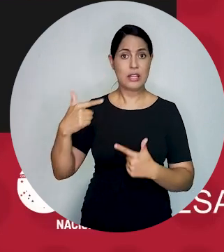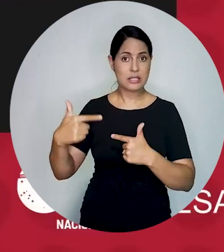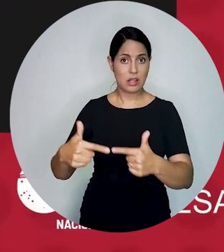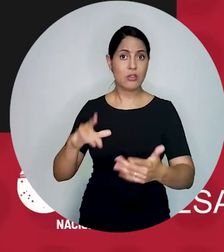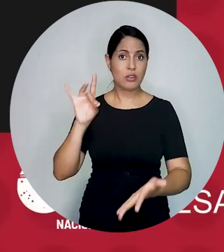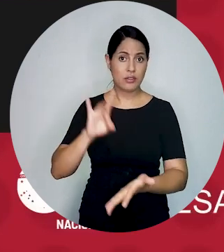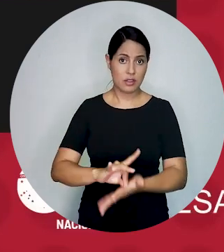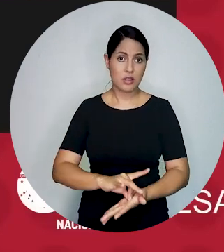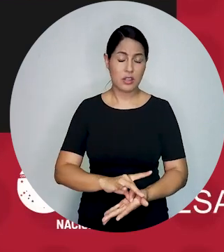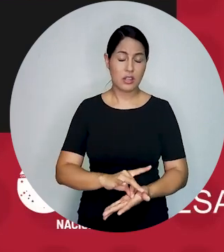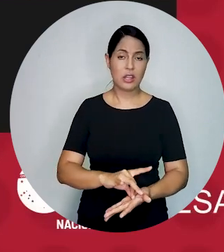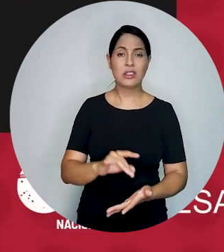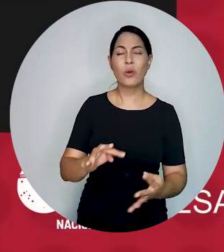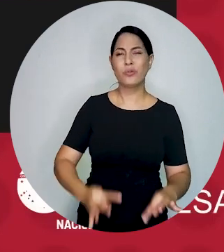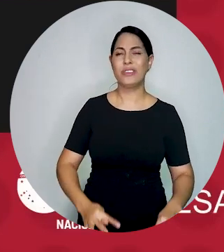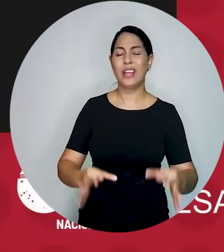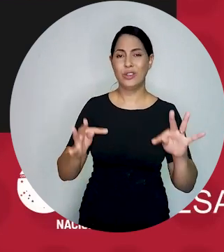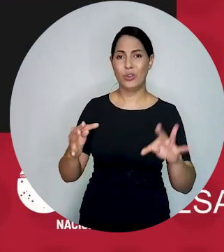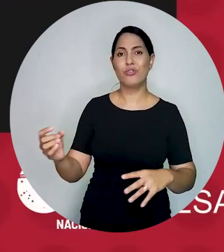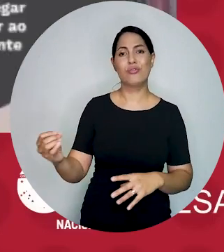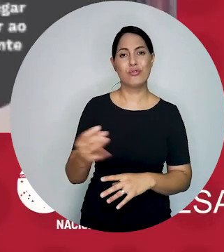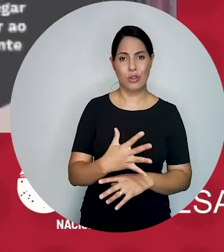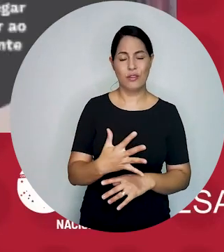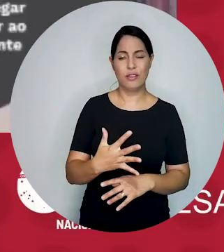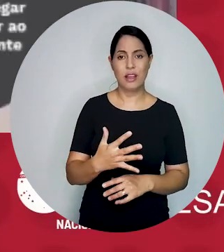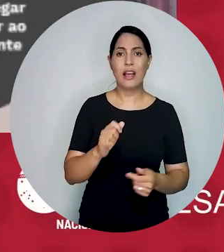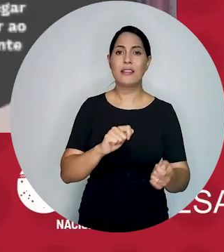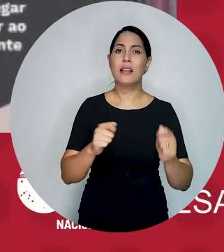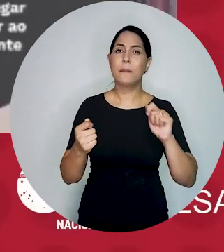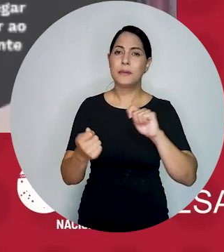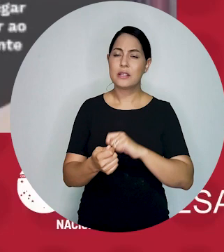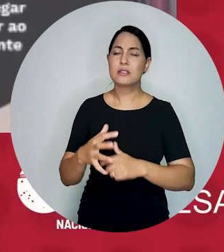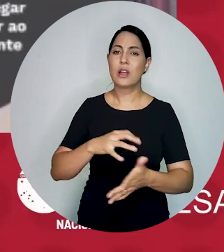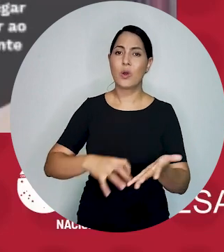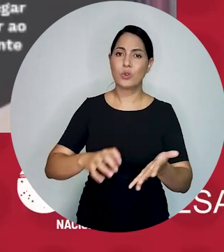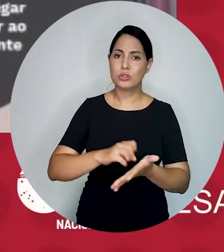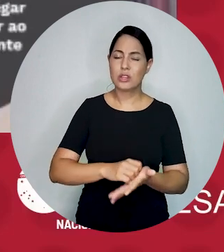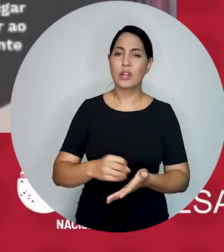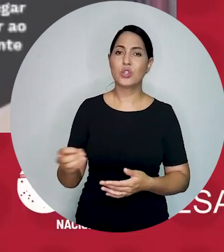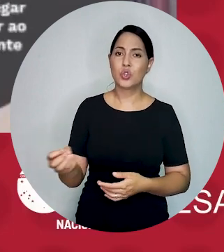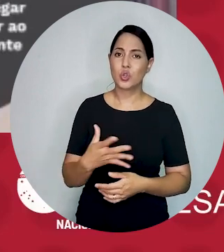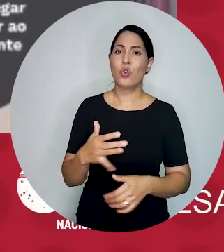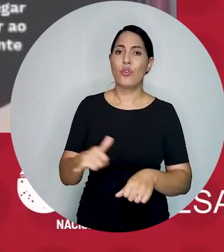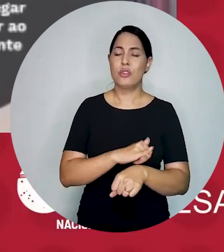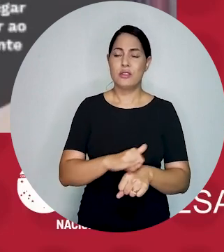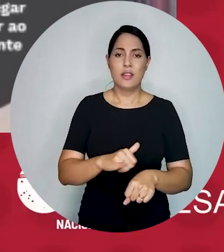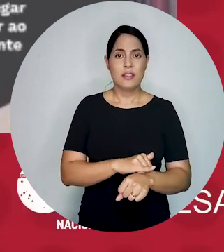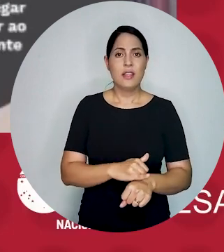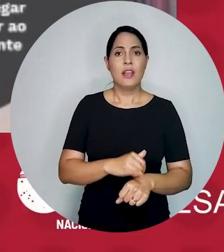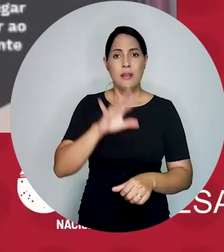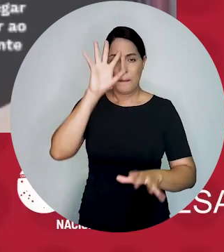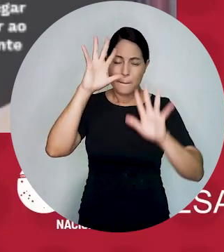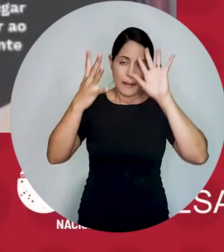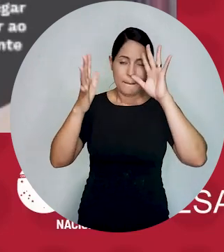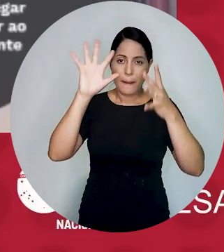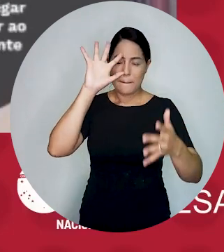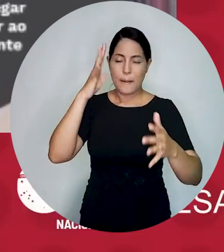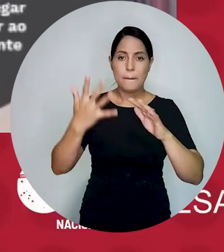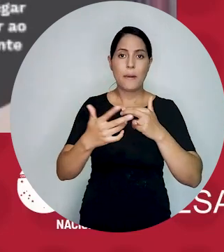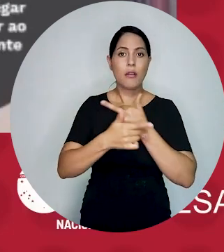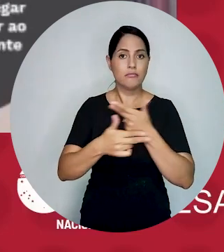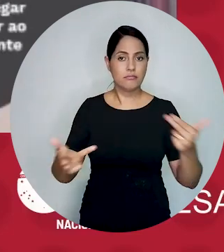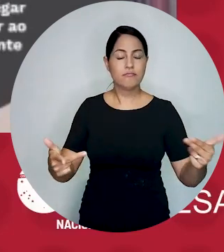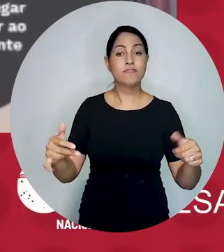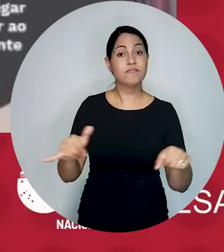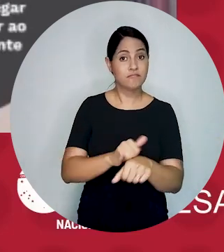intelectiva. A questão de que nós vamos nos valer das novas tecnologias e tratamento dos dados para a tomada das decisões, isso vai